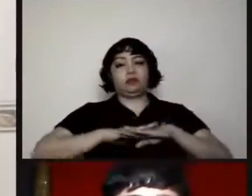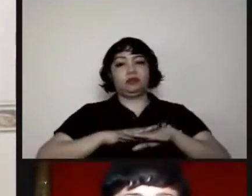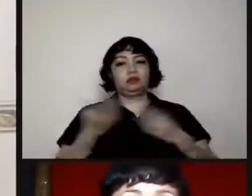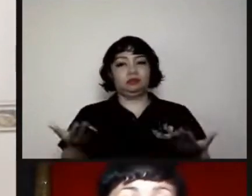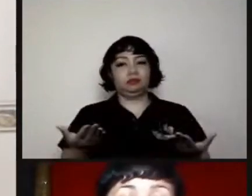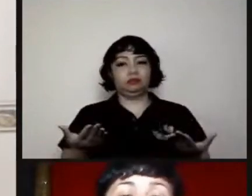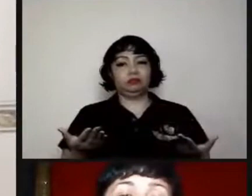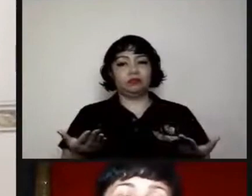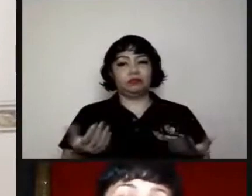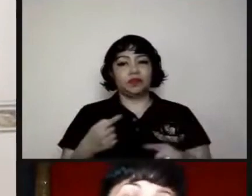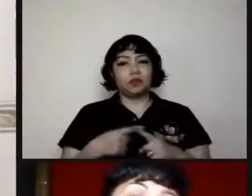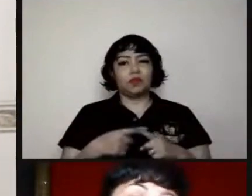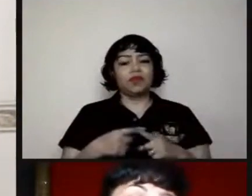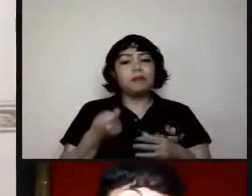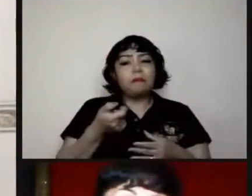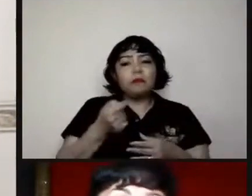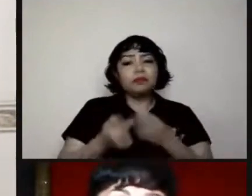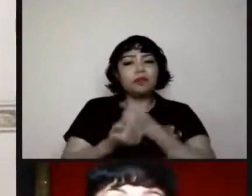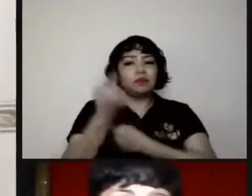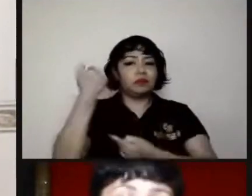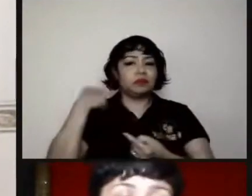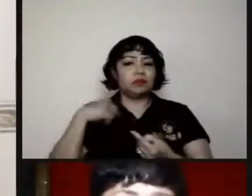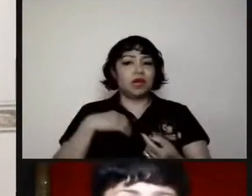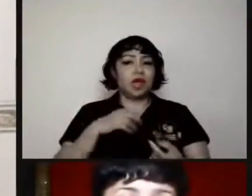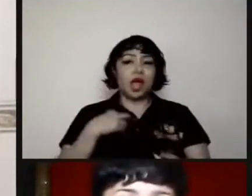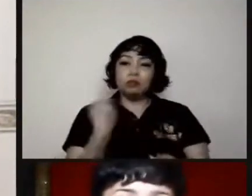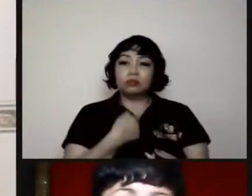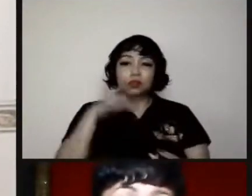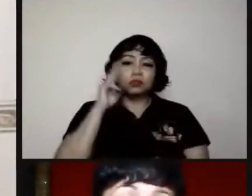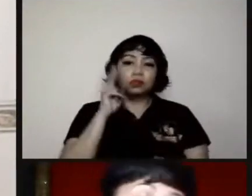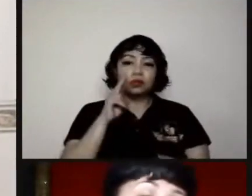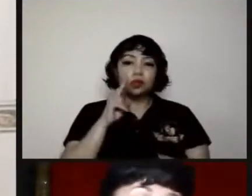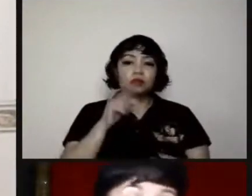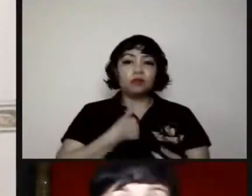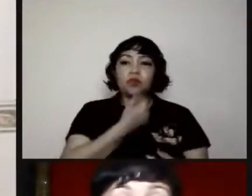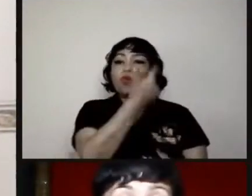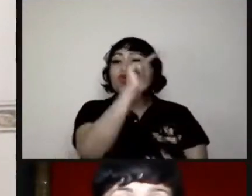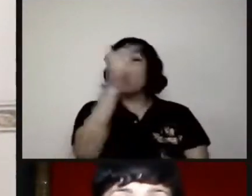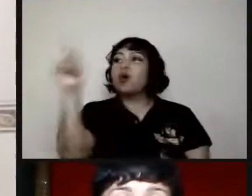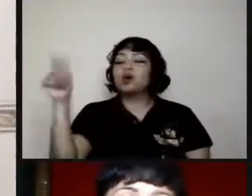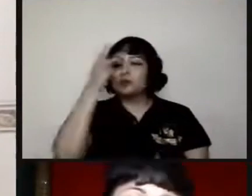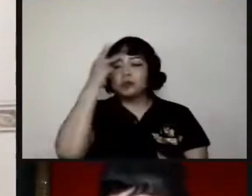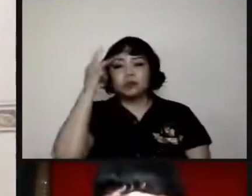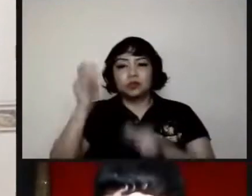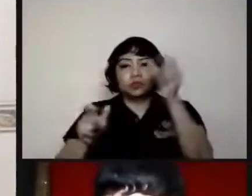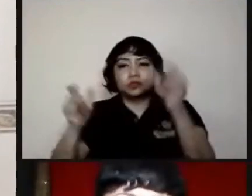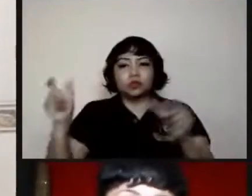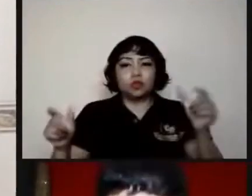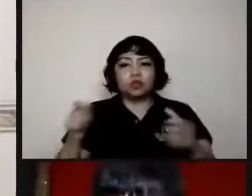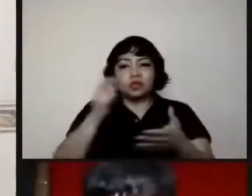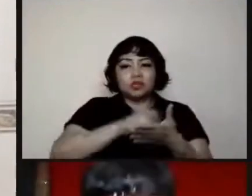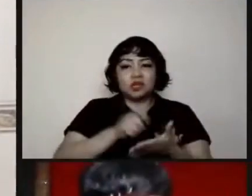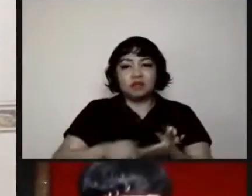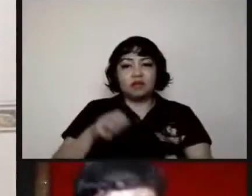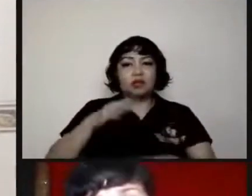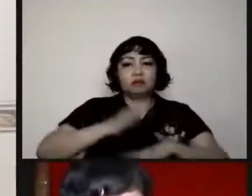é isso que você falou, nos livros, a nossa história foi contada por pessoas que escreveram daquela forma como elas